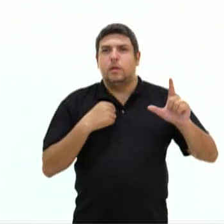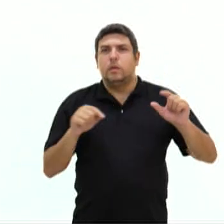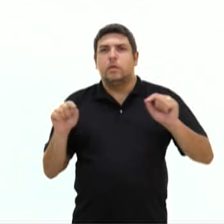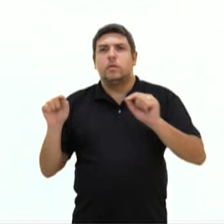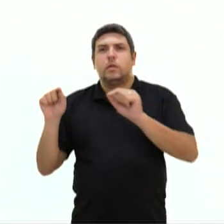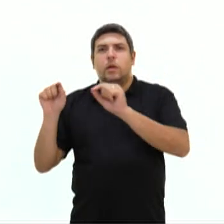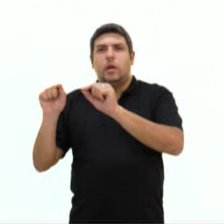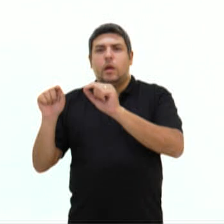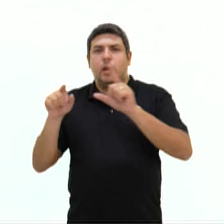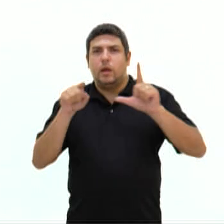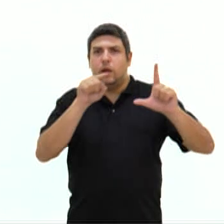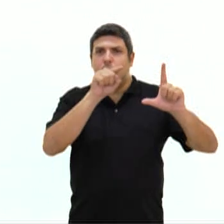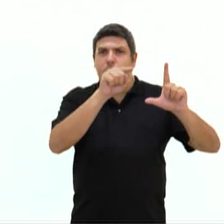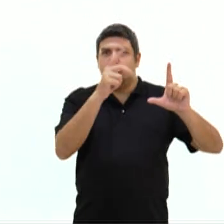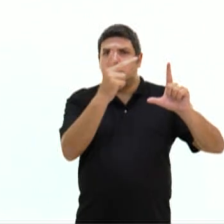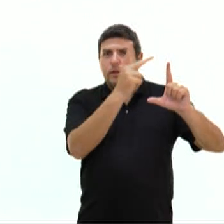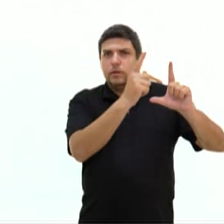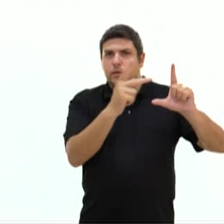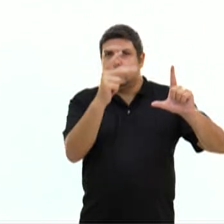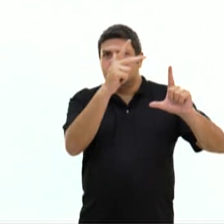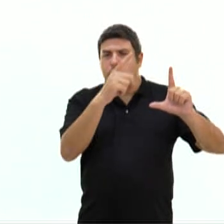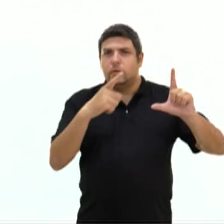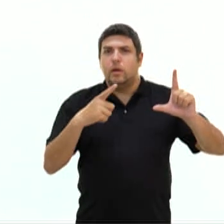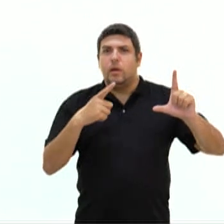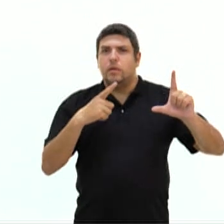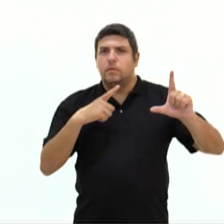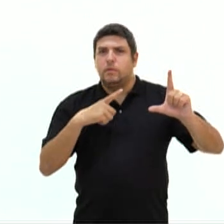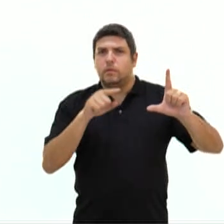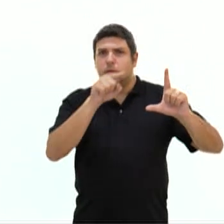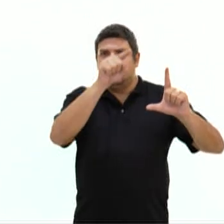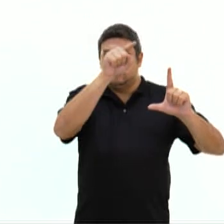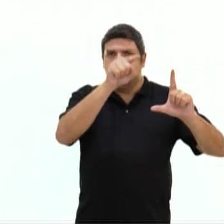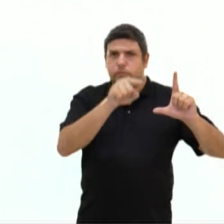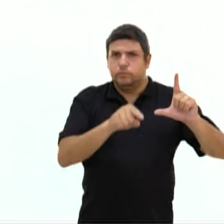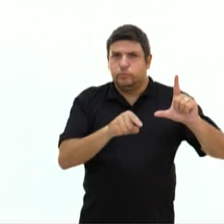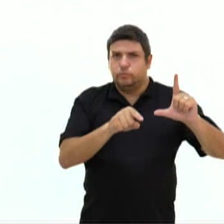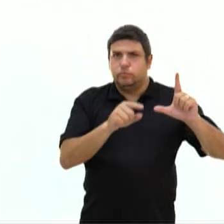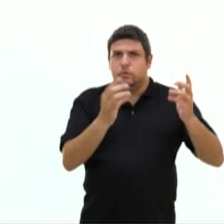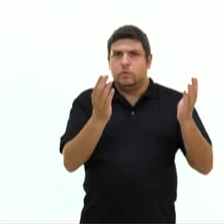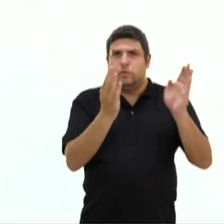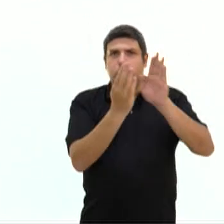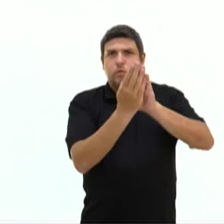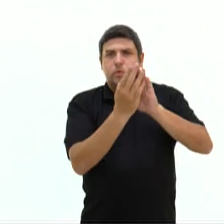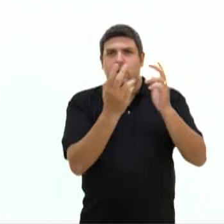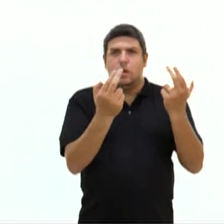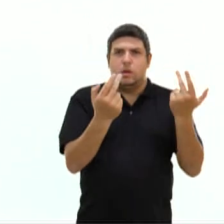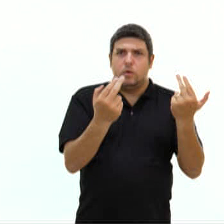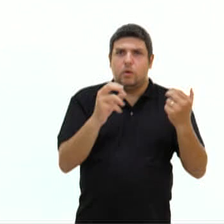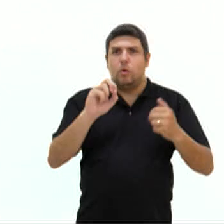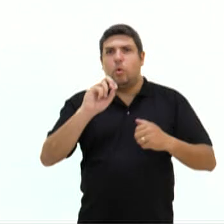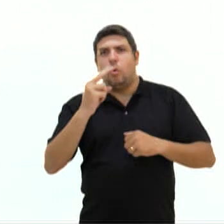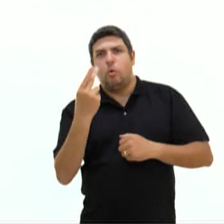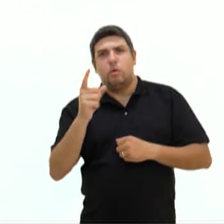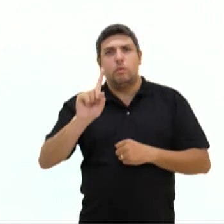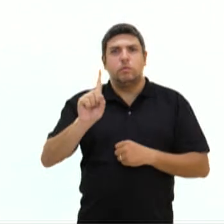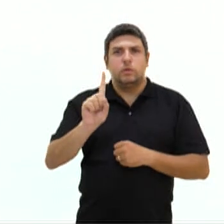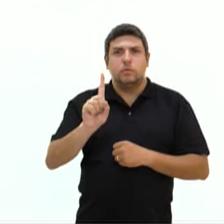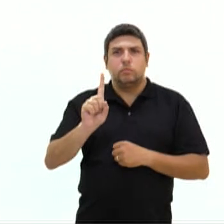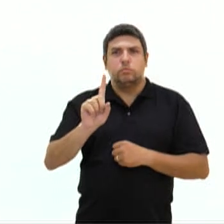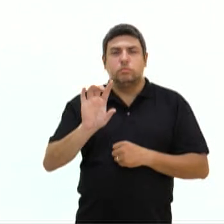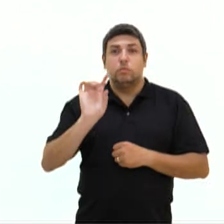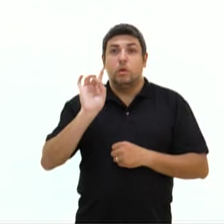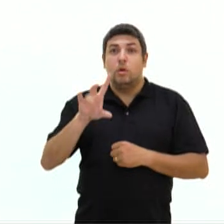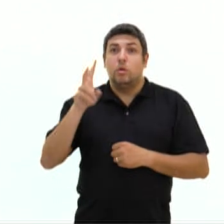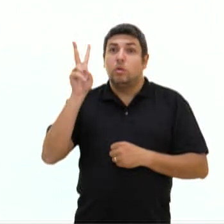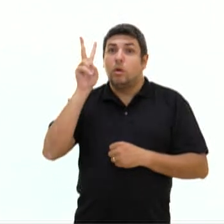Identifique se a figura formada possui eixo de simetria ou não. Então, aproveitando esse exercício, só